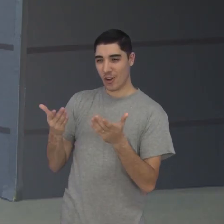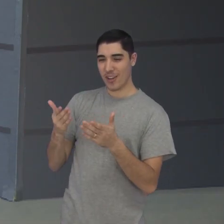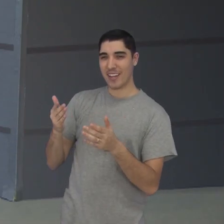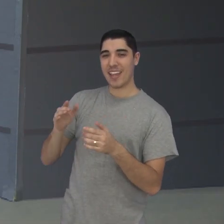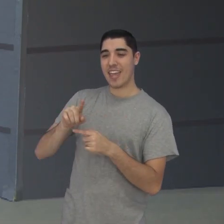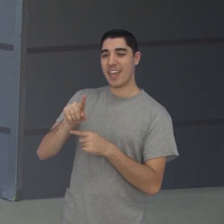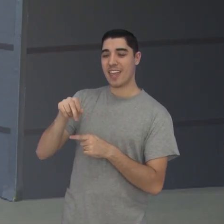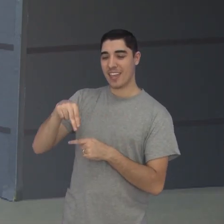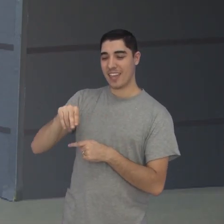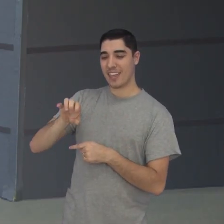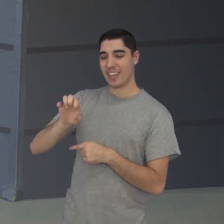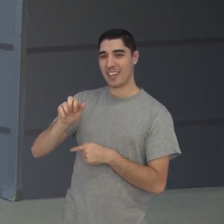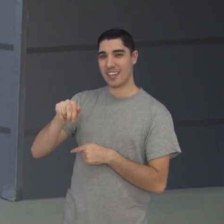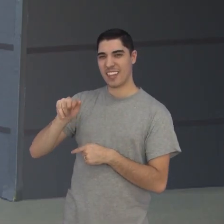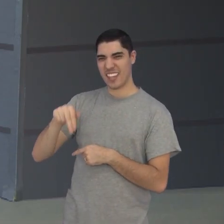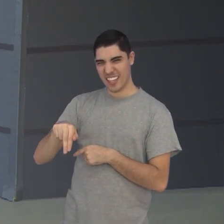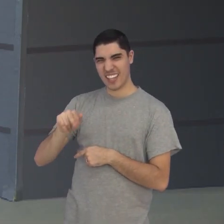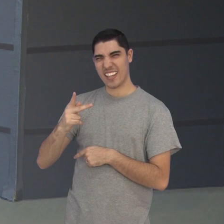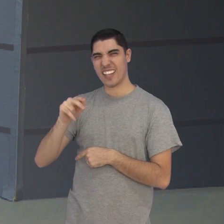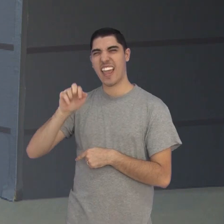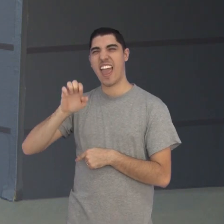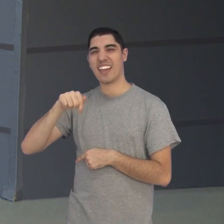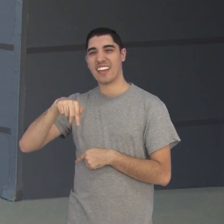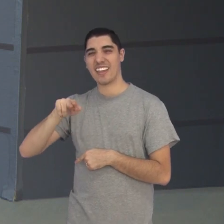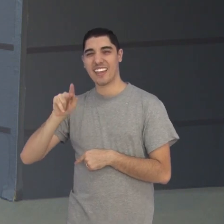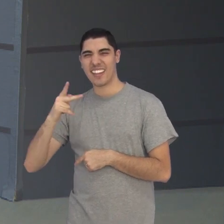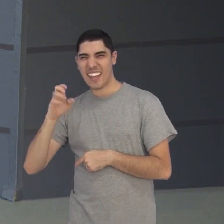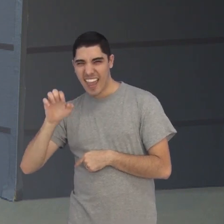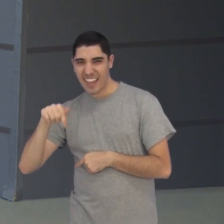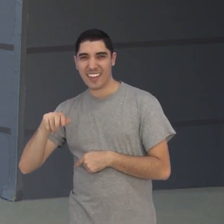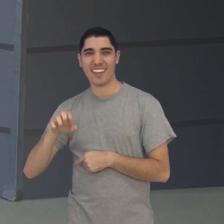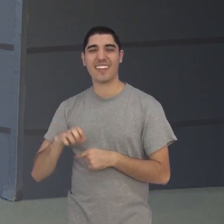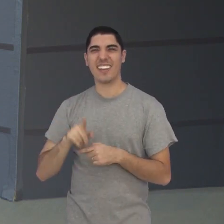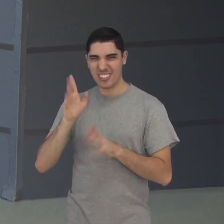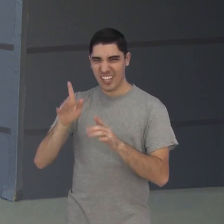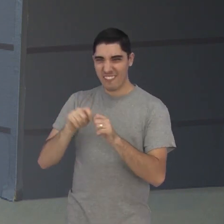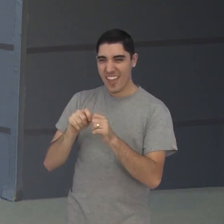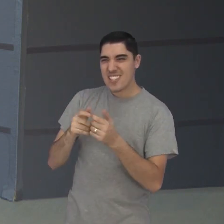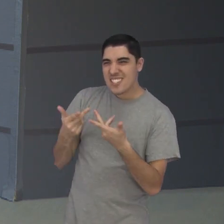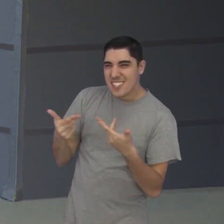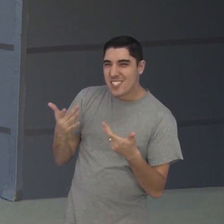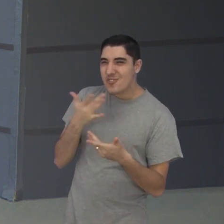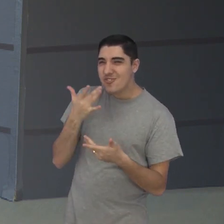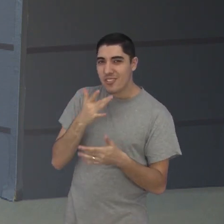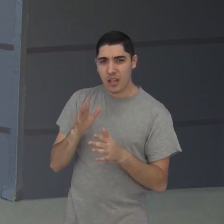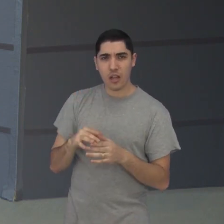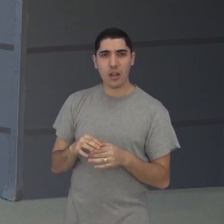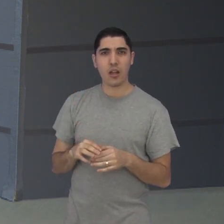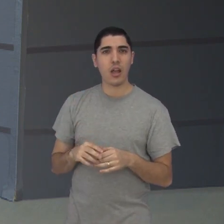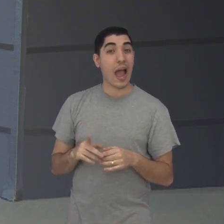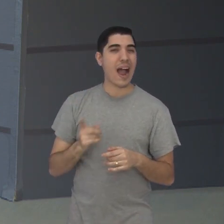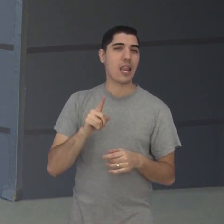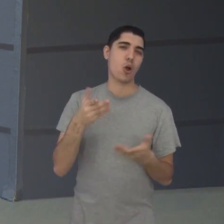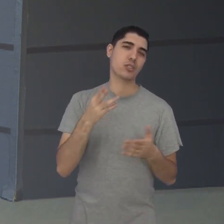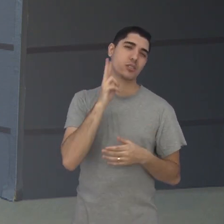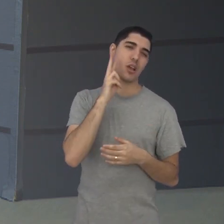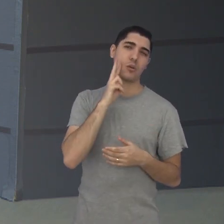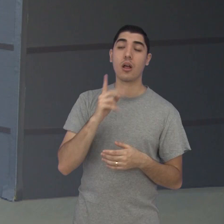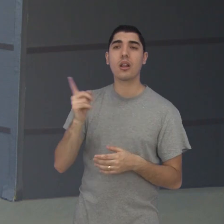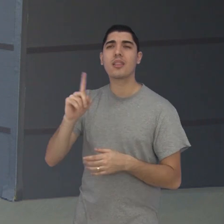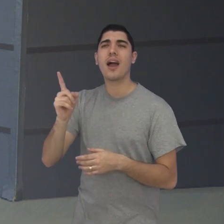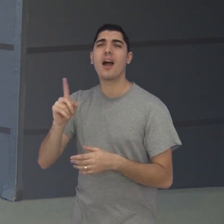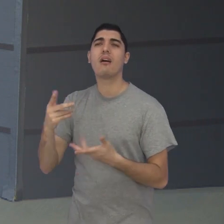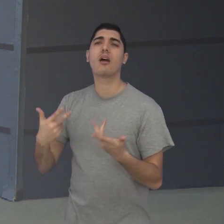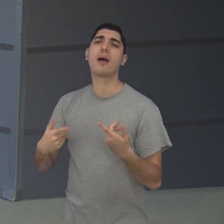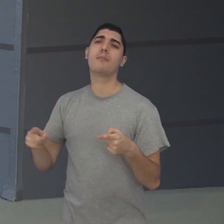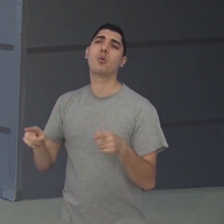fez nheque-nheque hoje? Nheque-nheque hoje não. Não? Segunda-feira, né? Não, mas é para principiar bem a semana. Mas não é o que você está pensando, não. Ah, O não